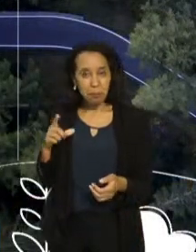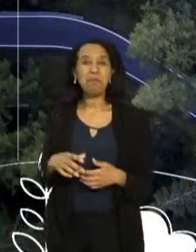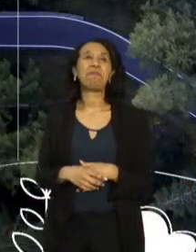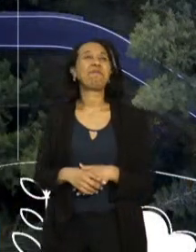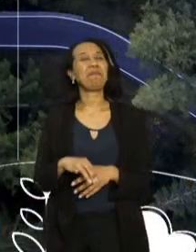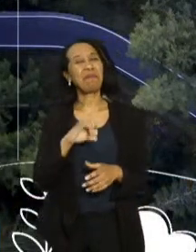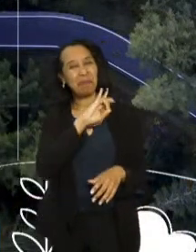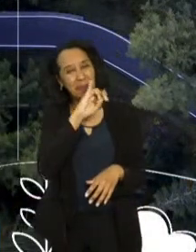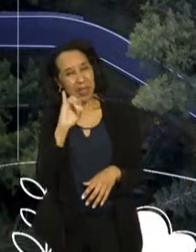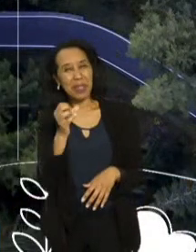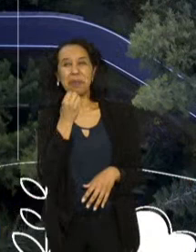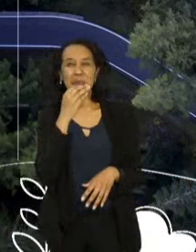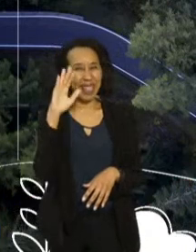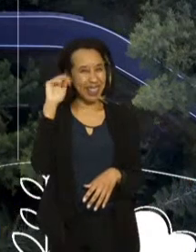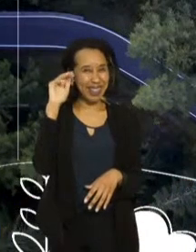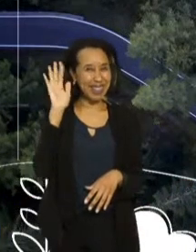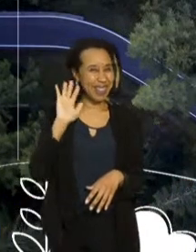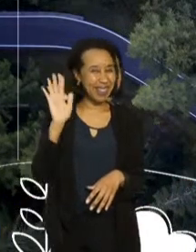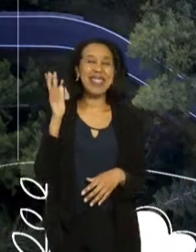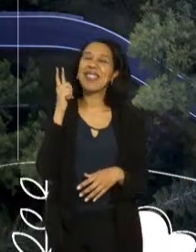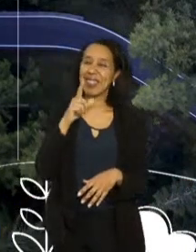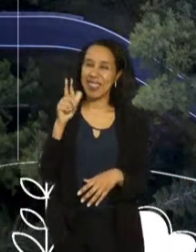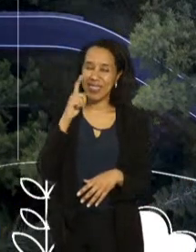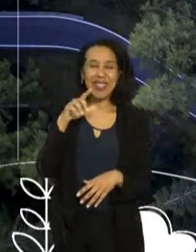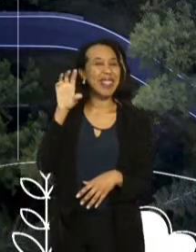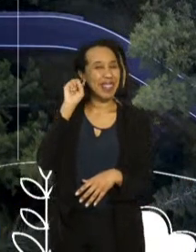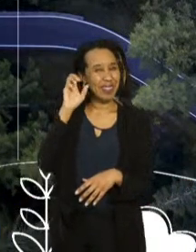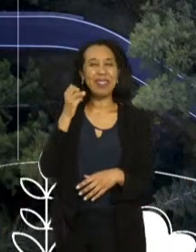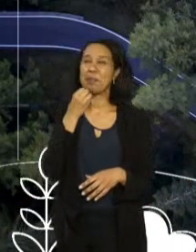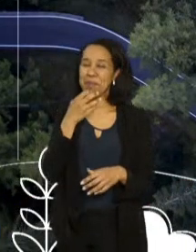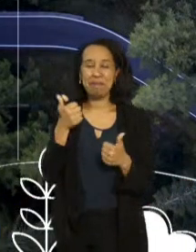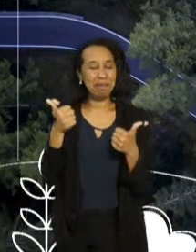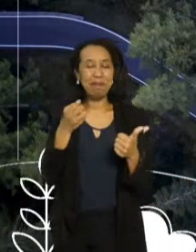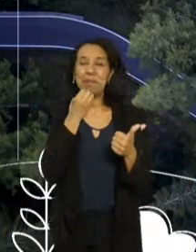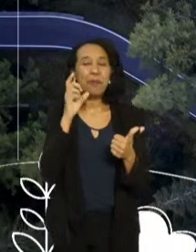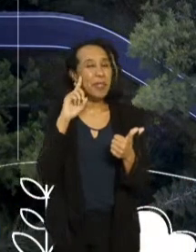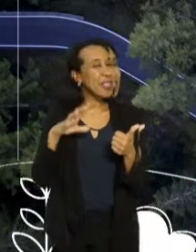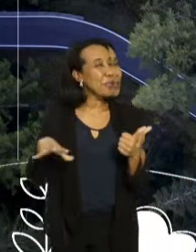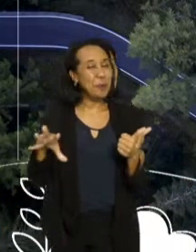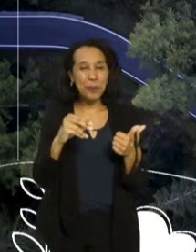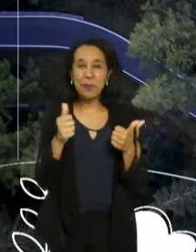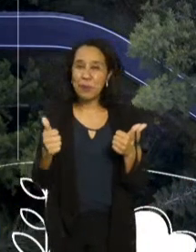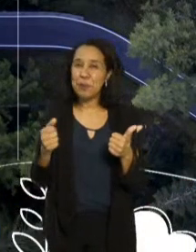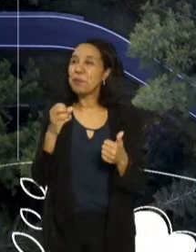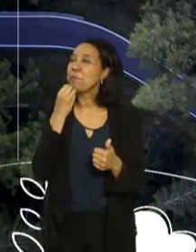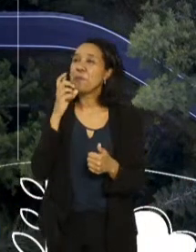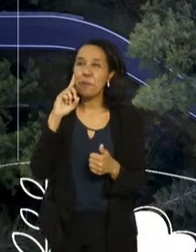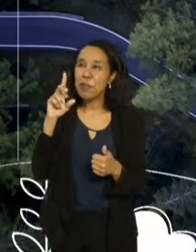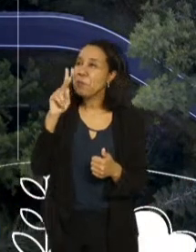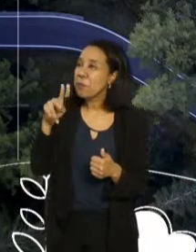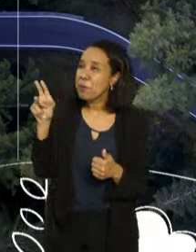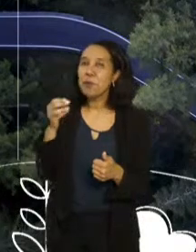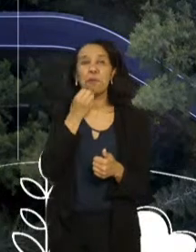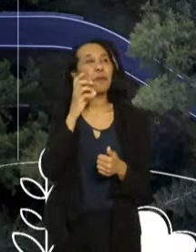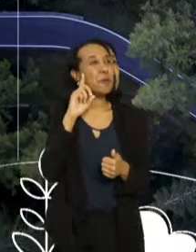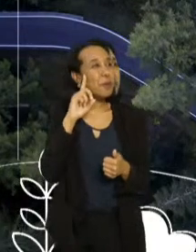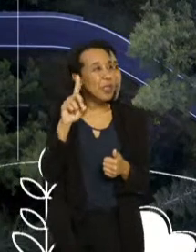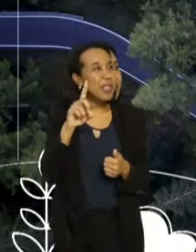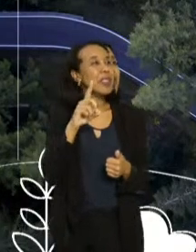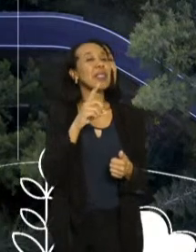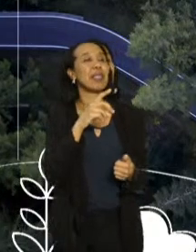Olá, tudo bem? Consigo sim, Patrícia. Bom dia a todos. Bom dia, professor Paulo, doutora